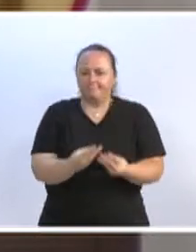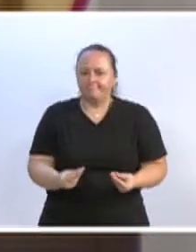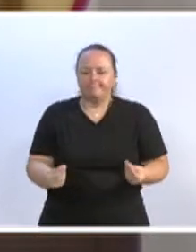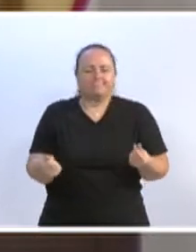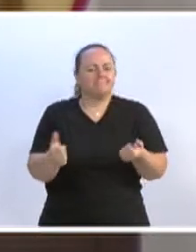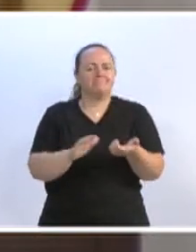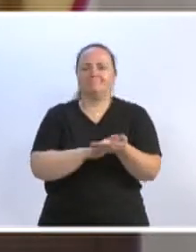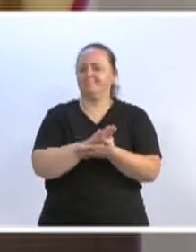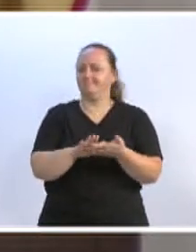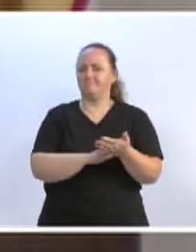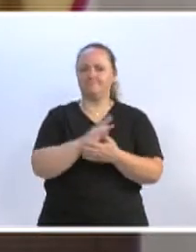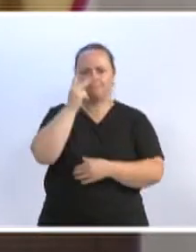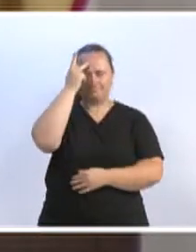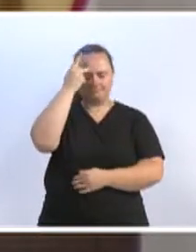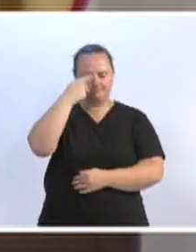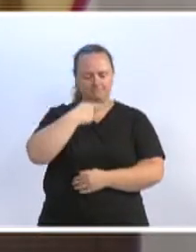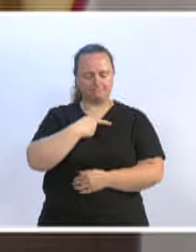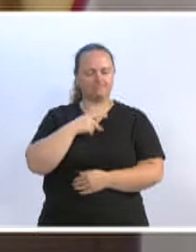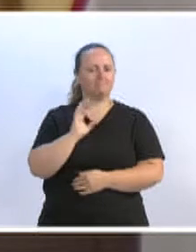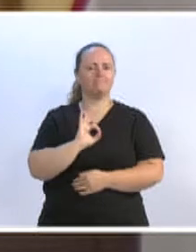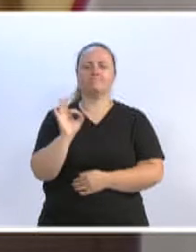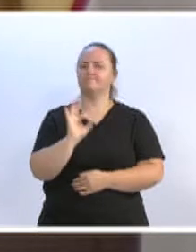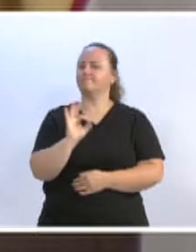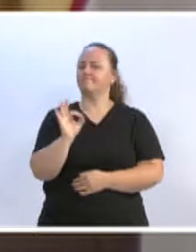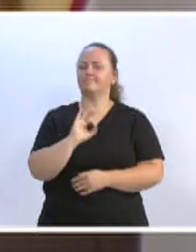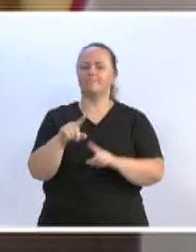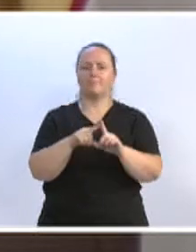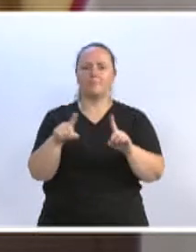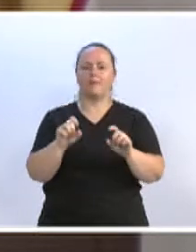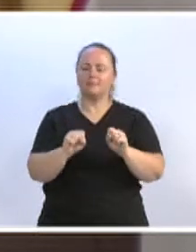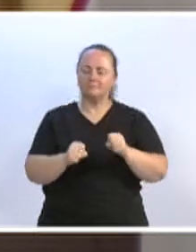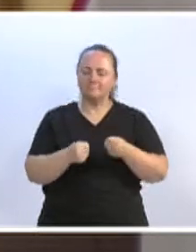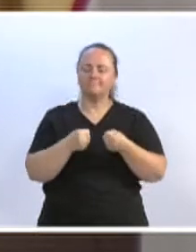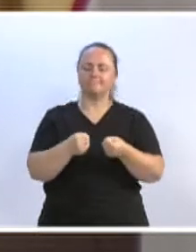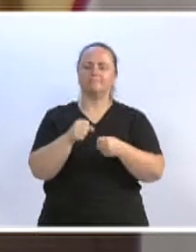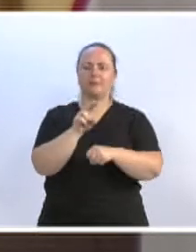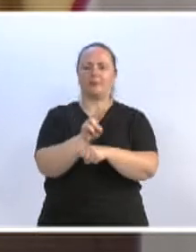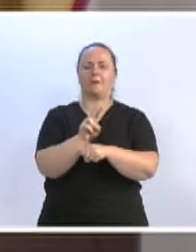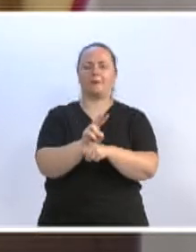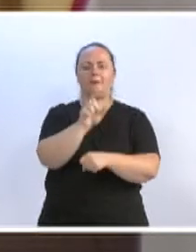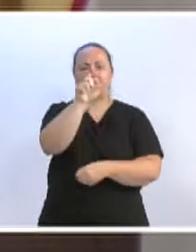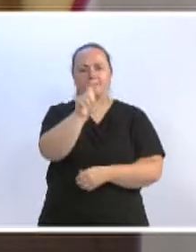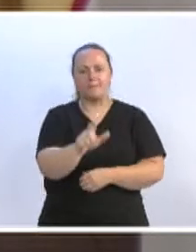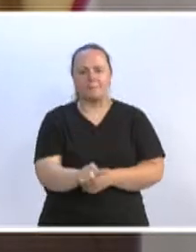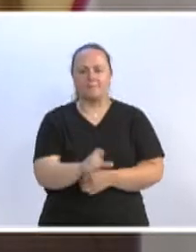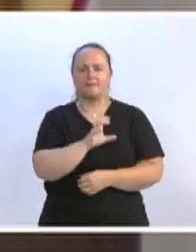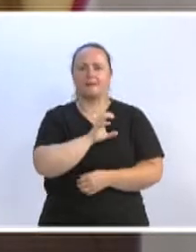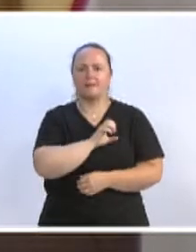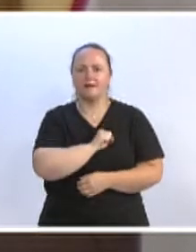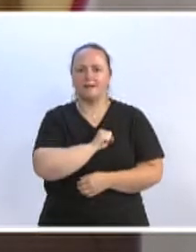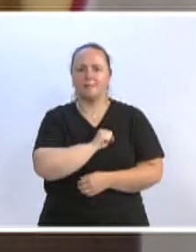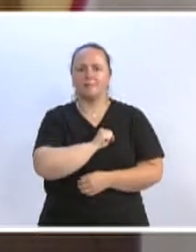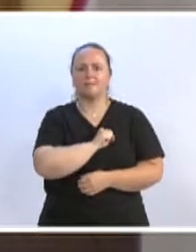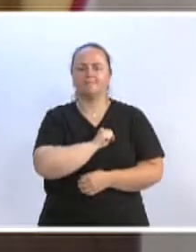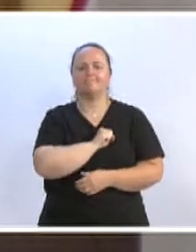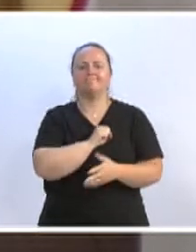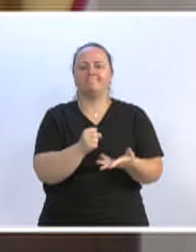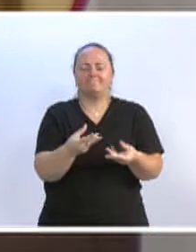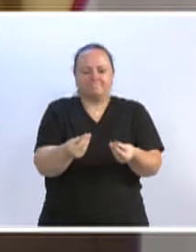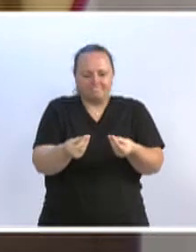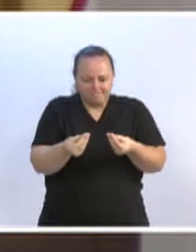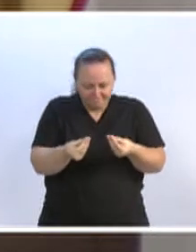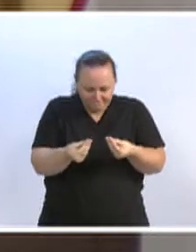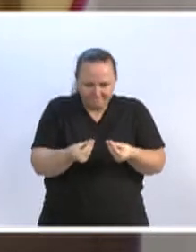não é egoística, uma vida que é dedicada àqueles que amamos, que nos transmitiram a vida, que nos deram a